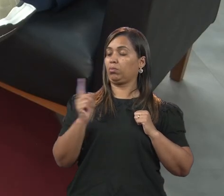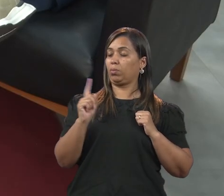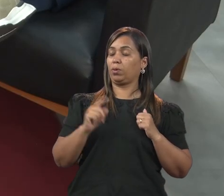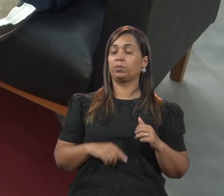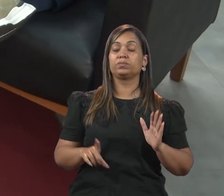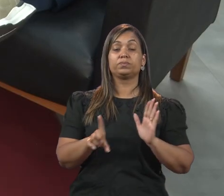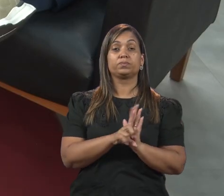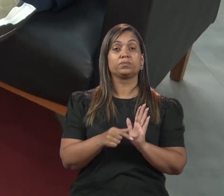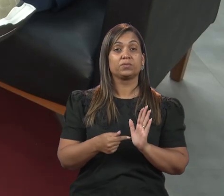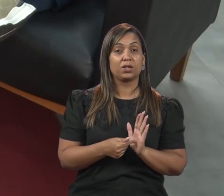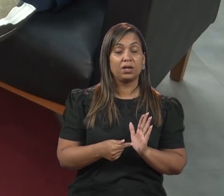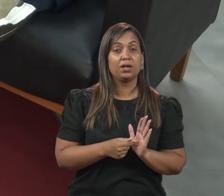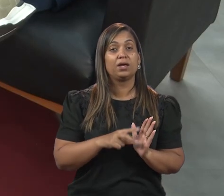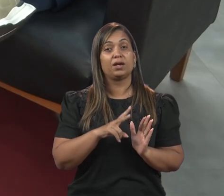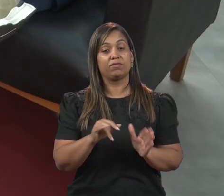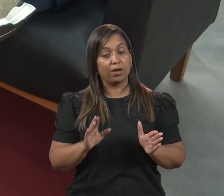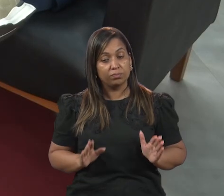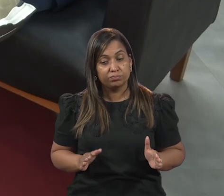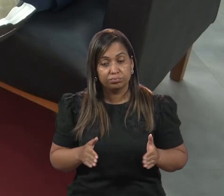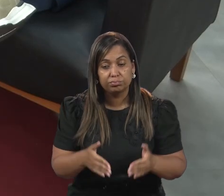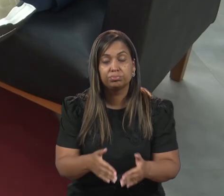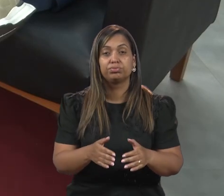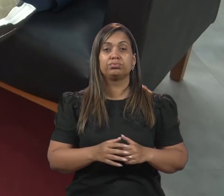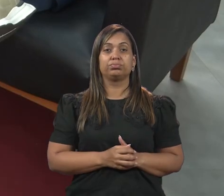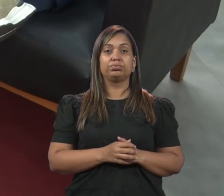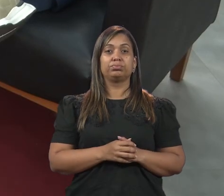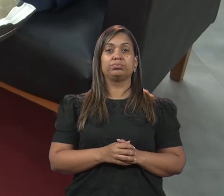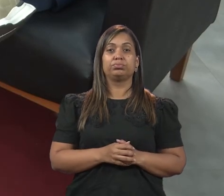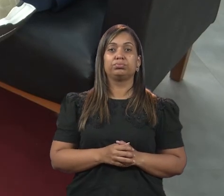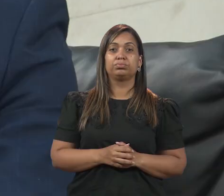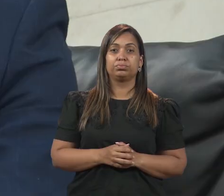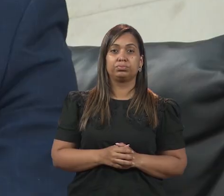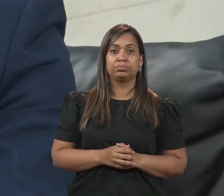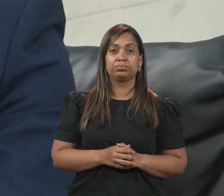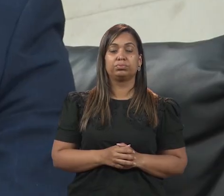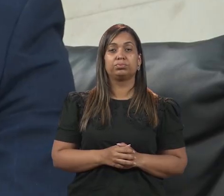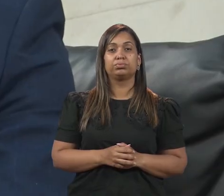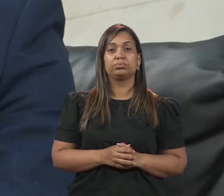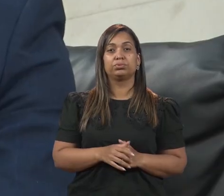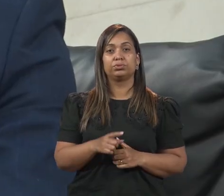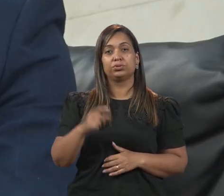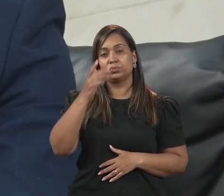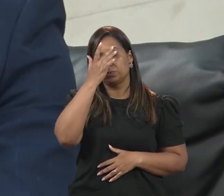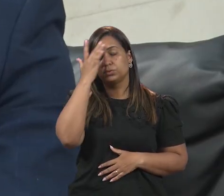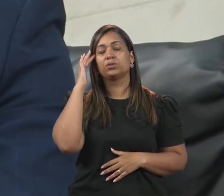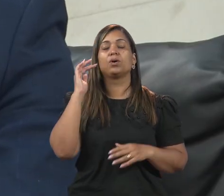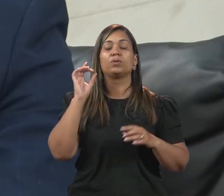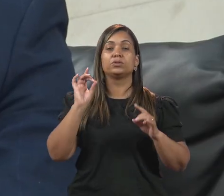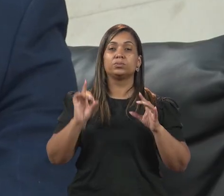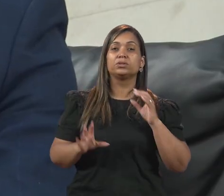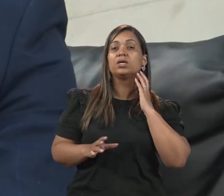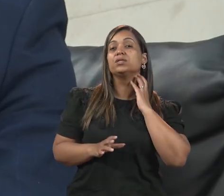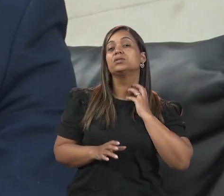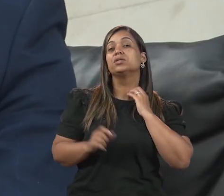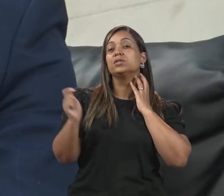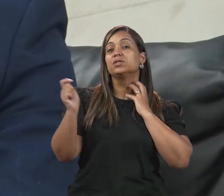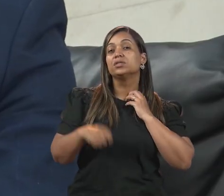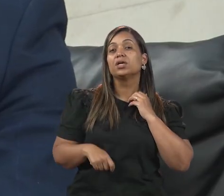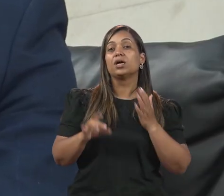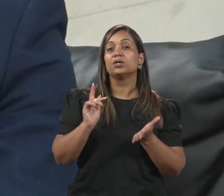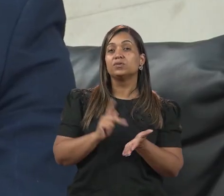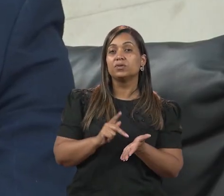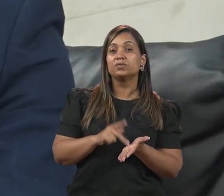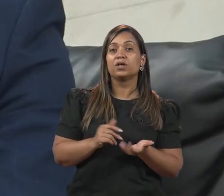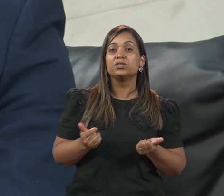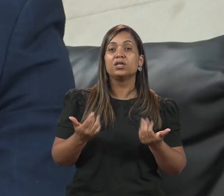essa lei ela vem exatamente para isso, criar uma rede de especialistas para que, de fato, possam